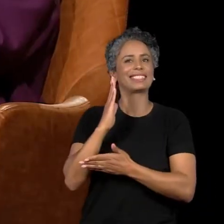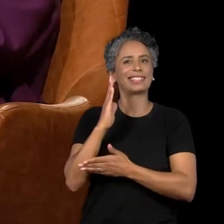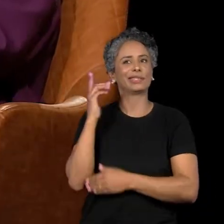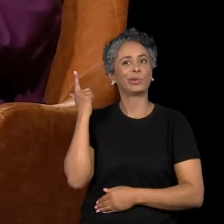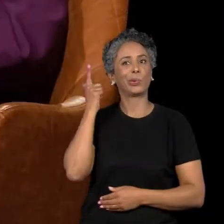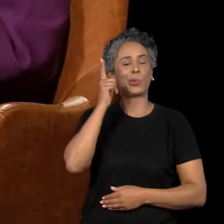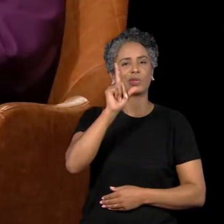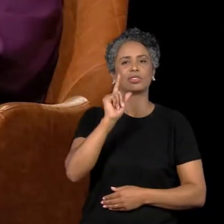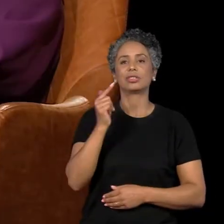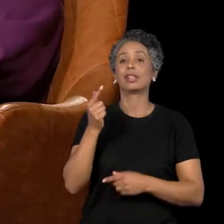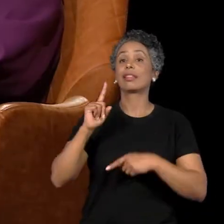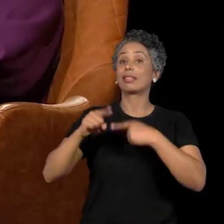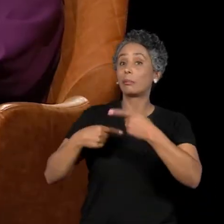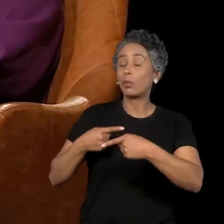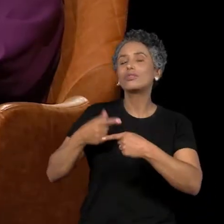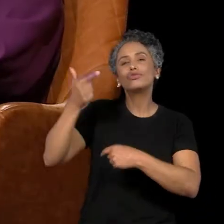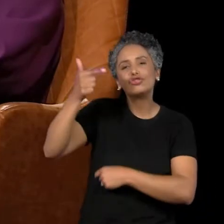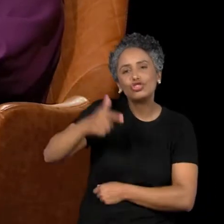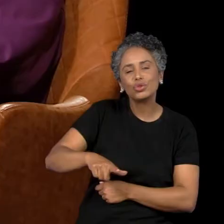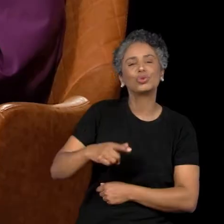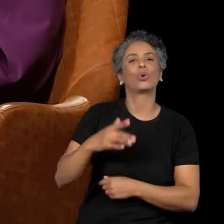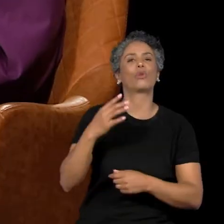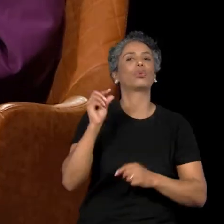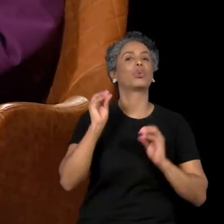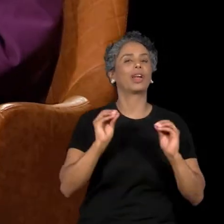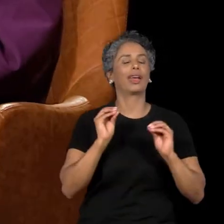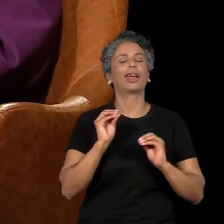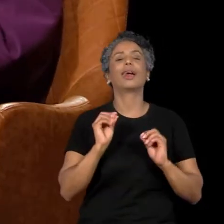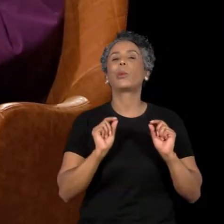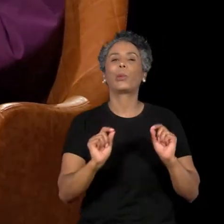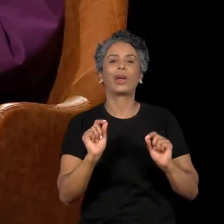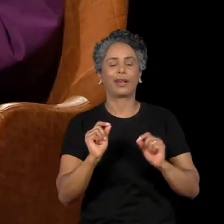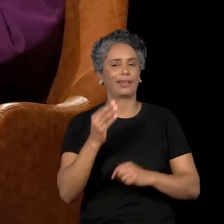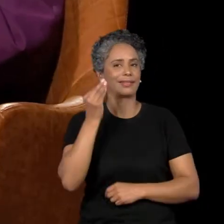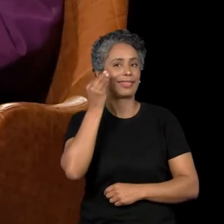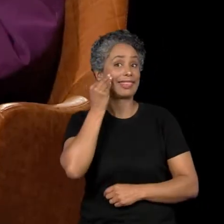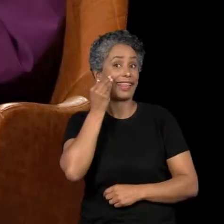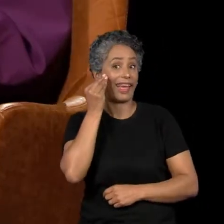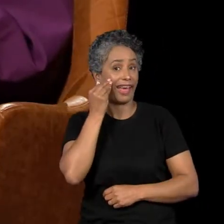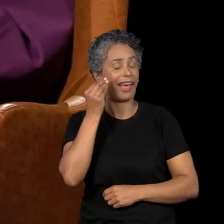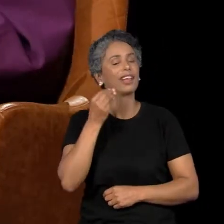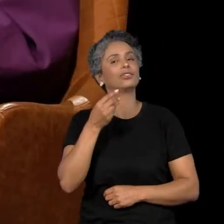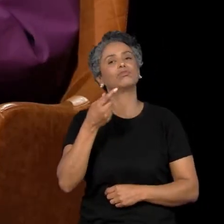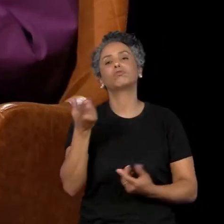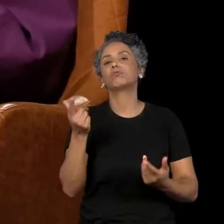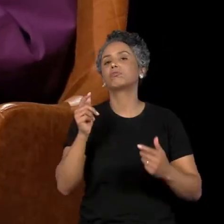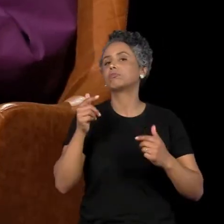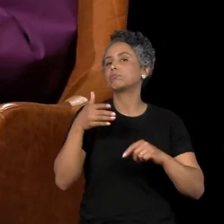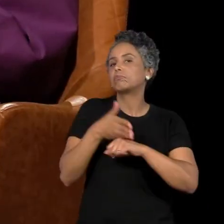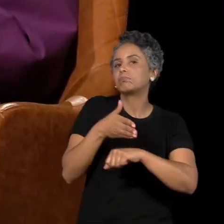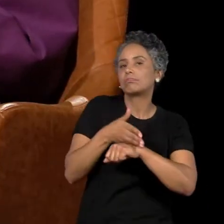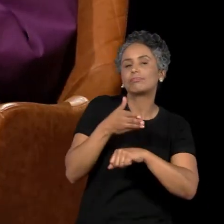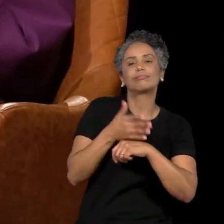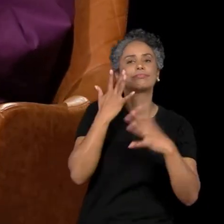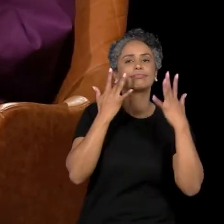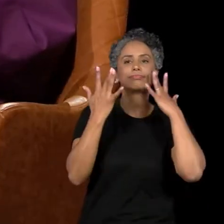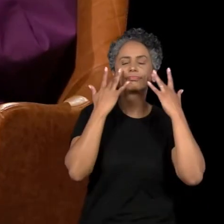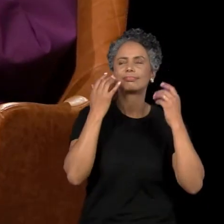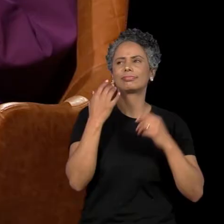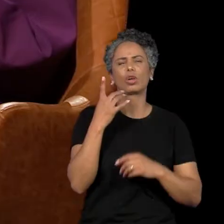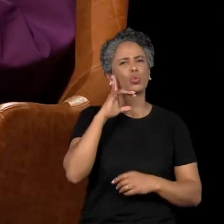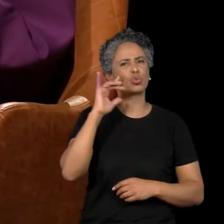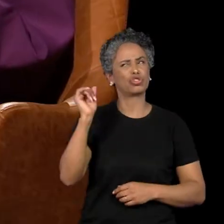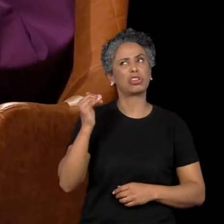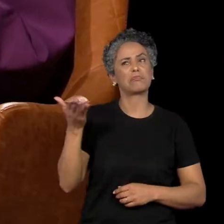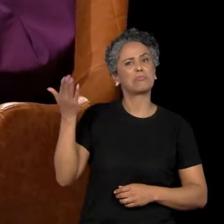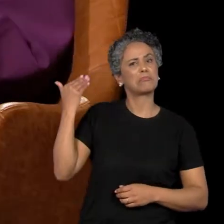mesmas pessoas o teste para teatro. Aí eu lembro, eu passei, fiz peça, fiz tudo. E um dia eu vi